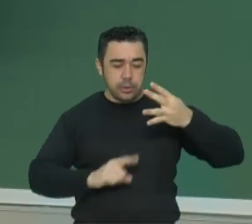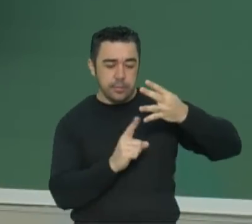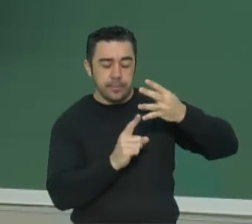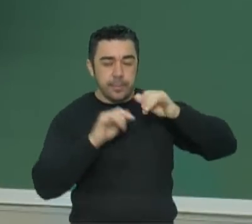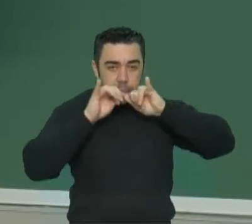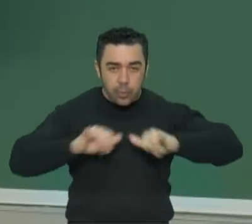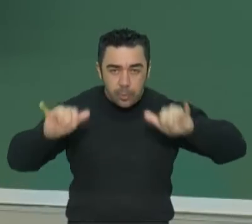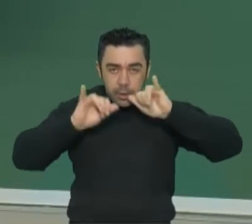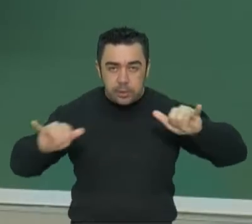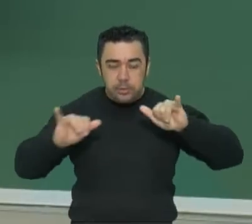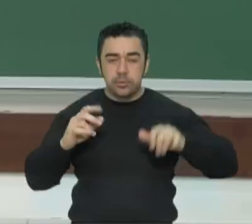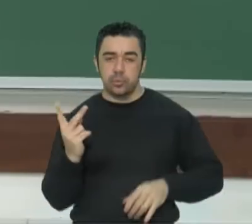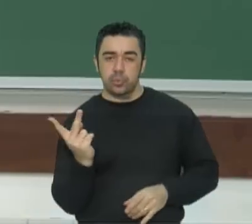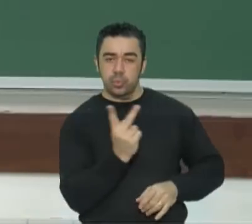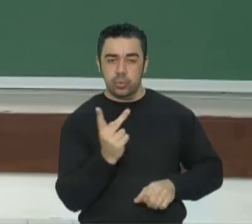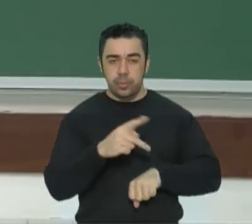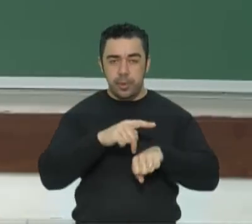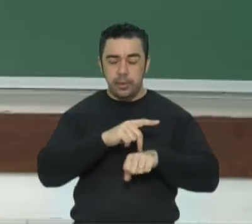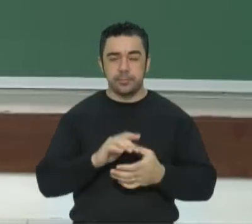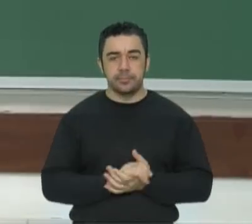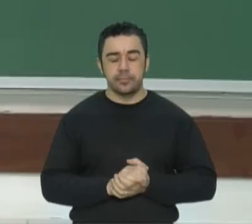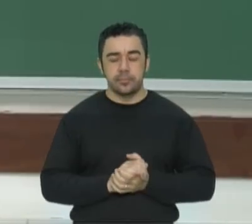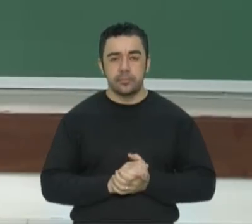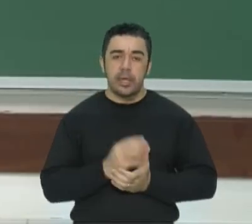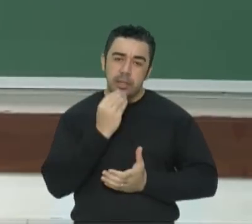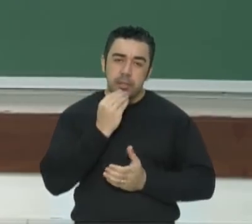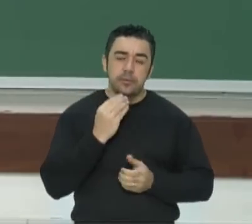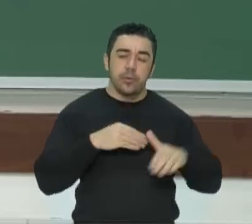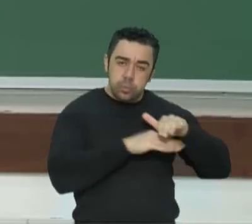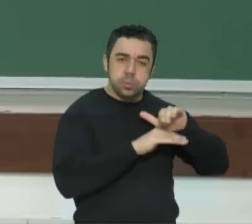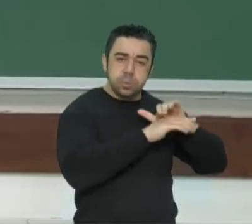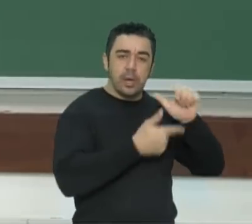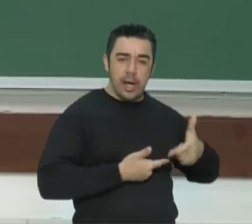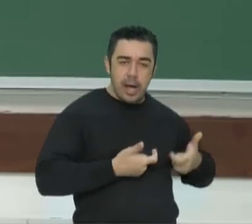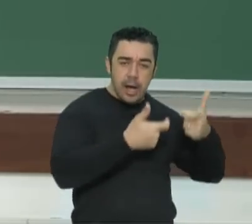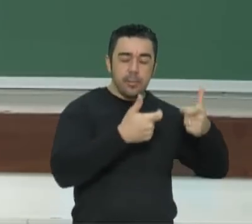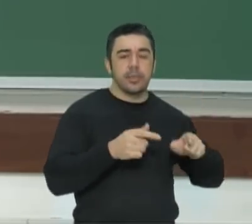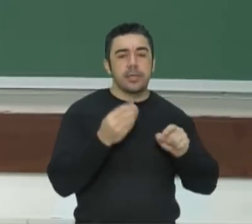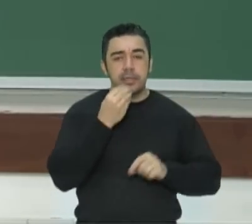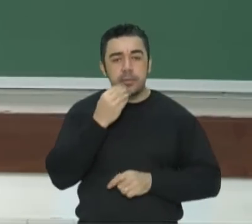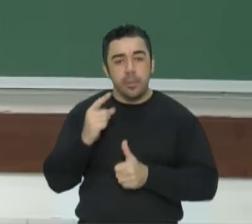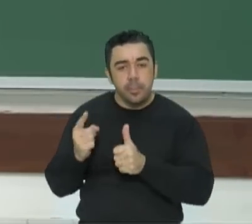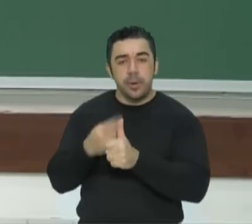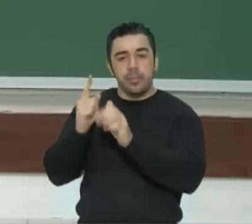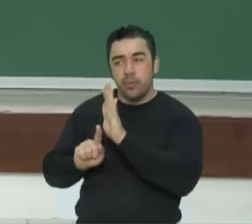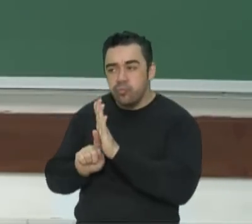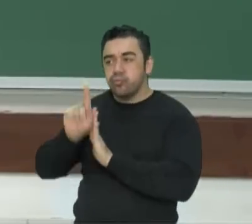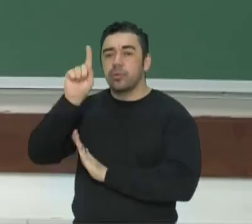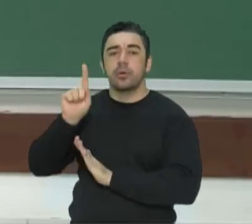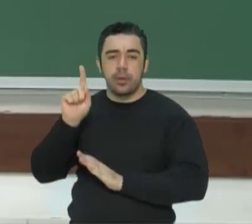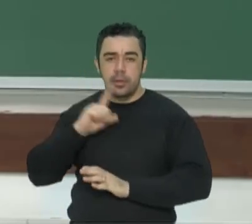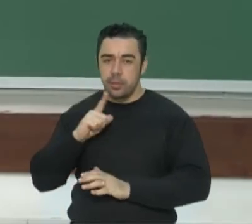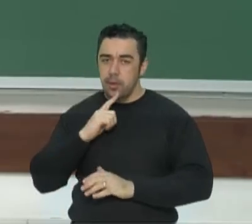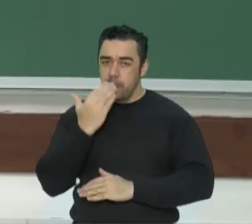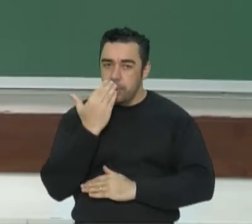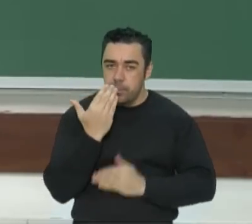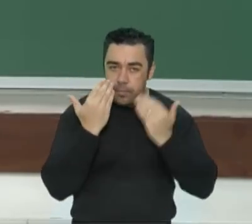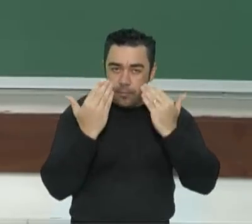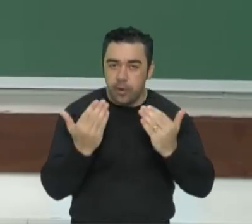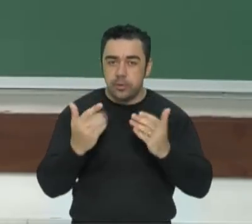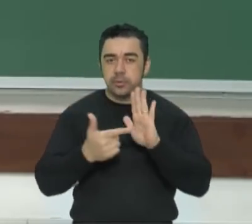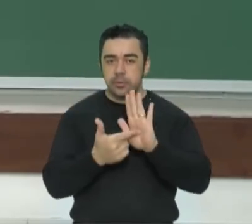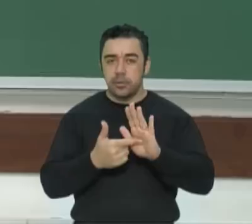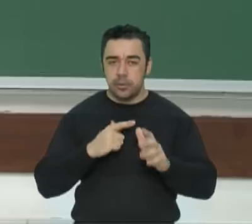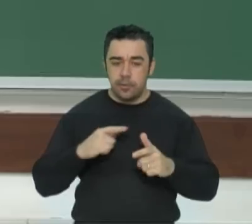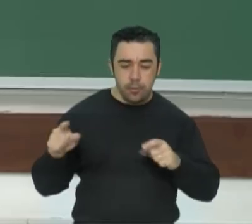Soviética, e a corrida armamentista e a corrida espacial foram faces dessa disputa aí. Revisamos na aula de